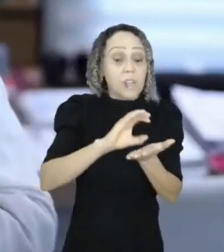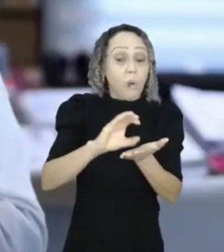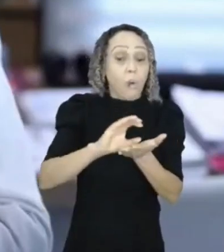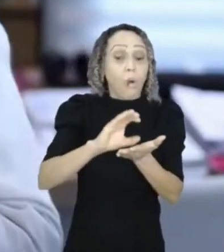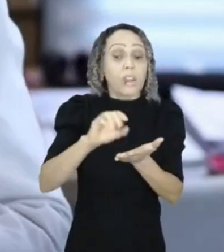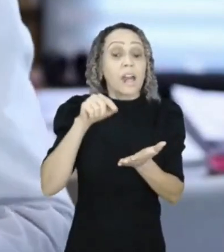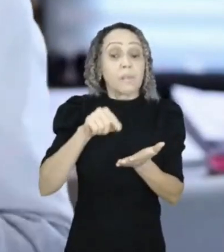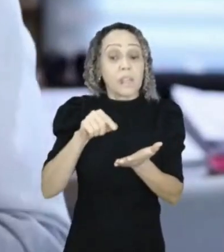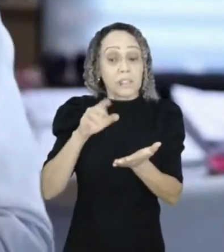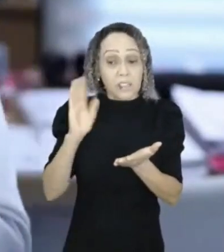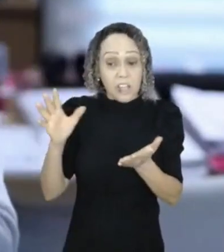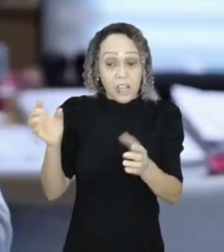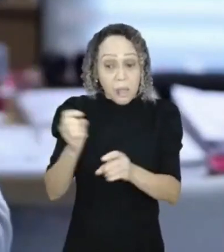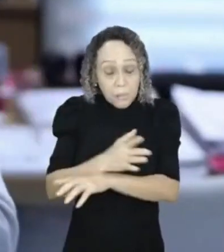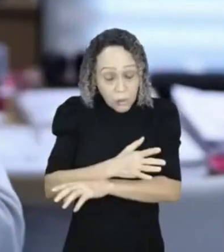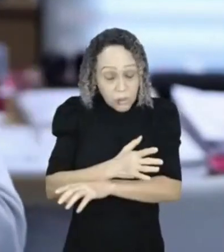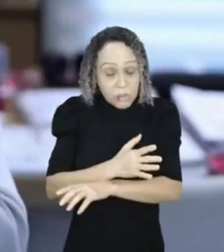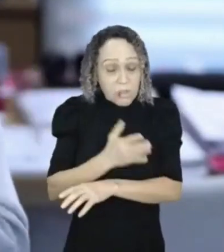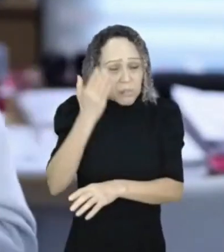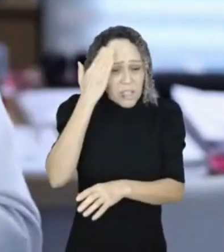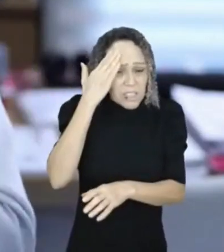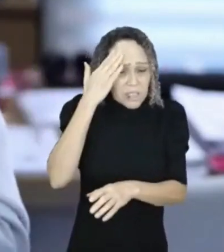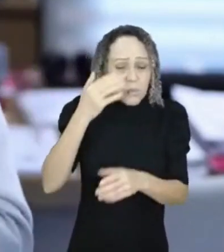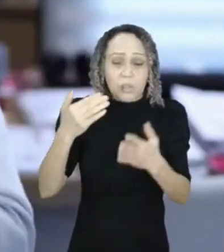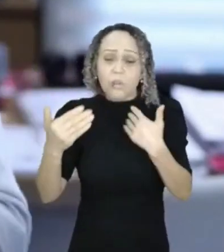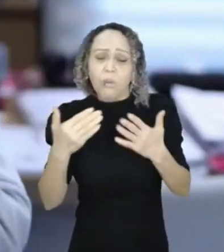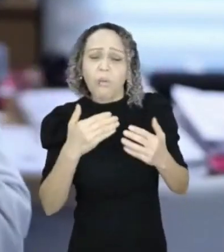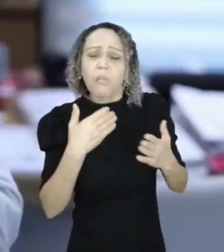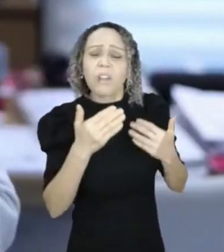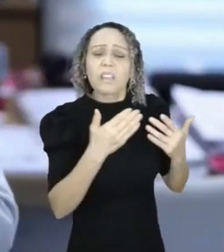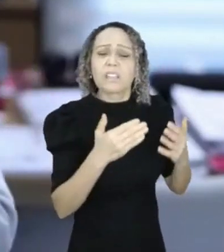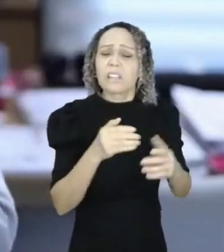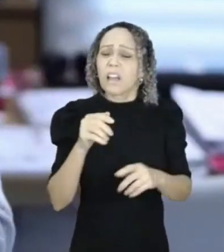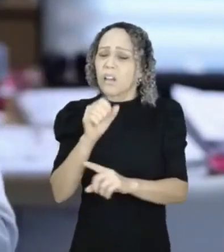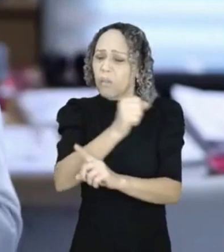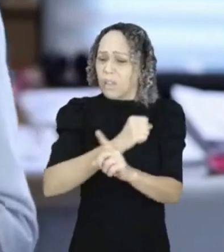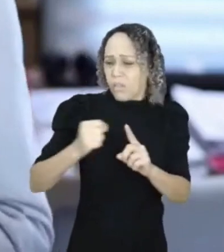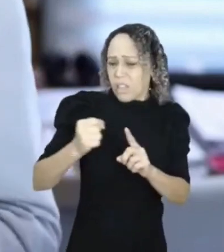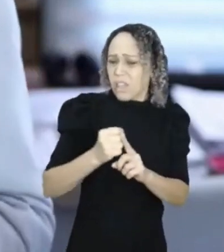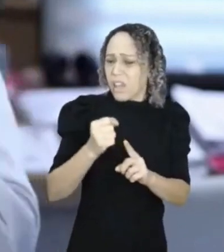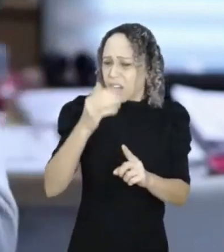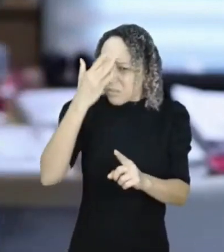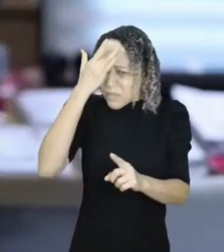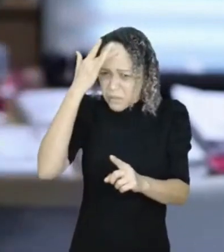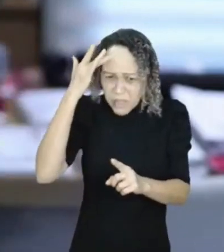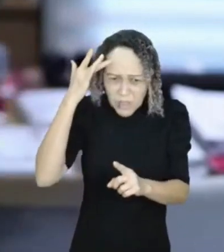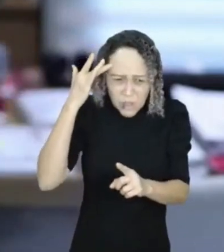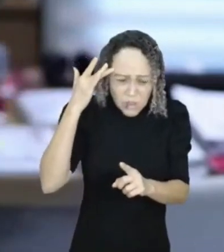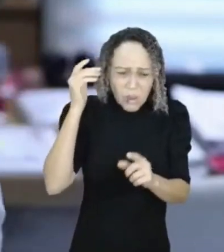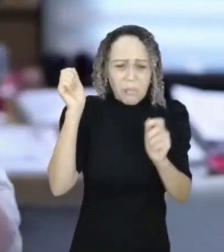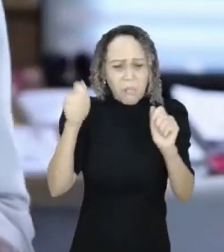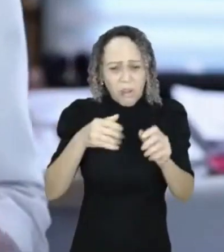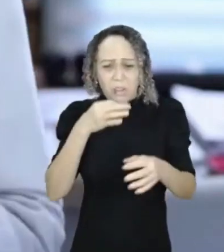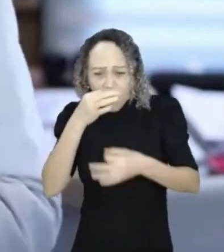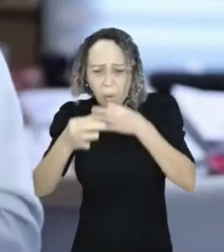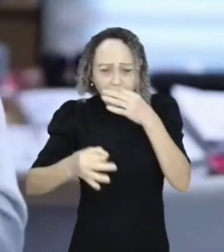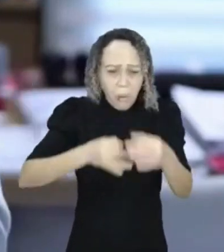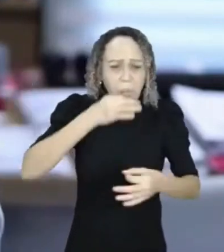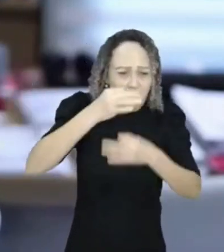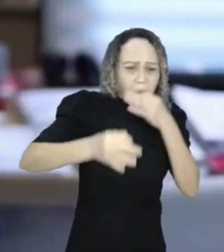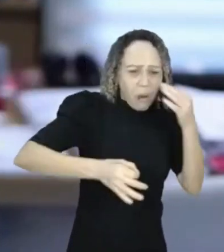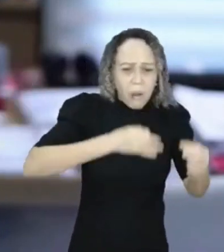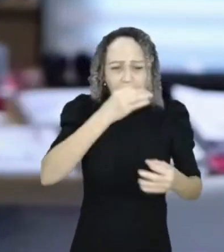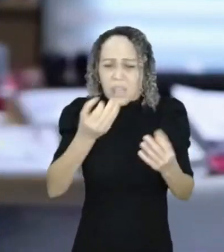Nós vamos criar condições de fazer com que uma grande gama do povo brasileiro participe da elaboração e de dar palpite